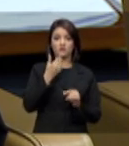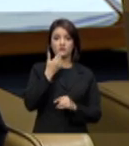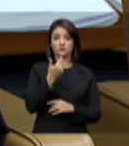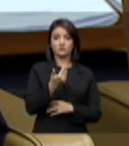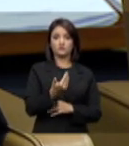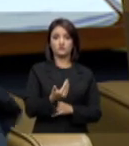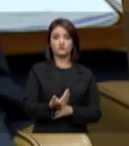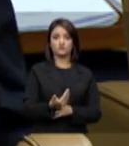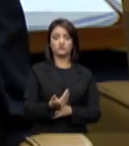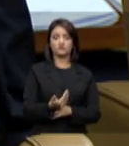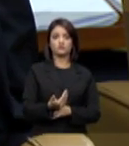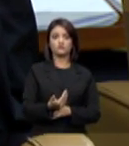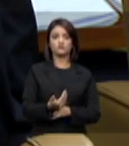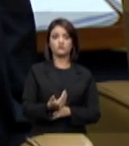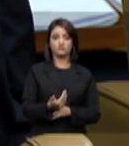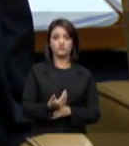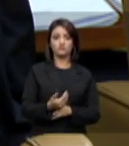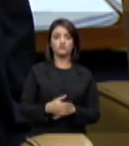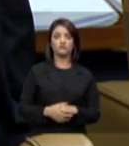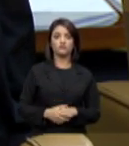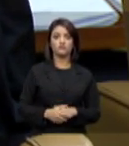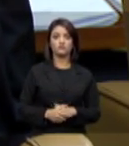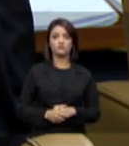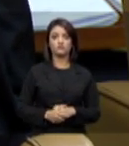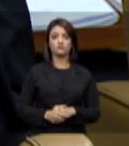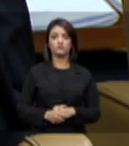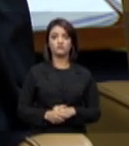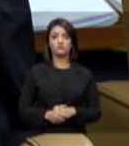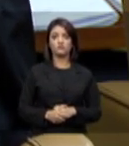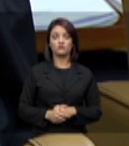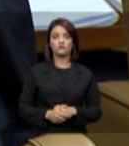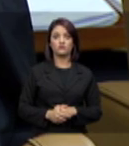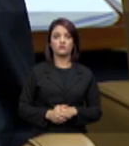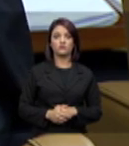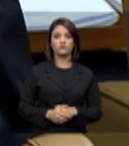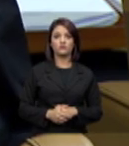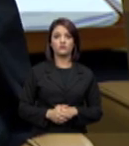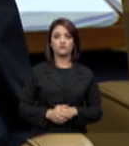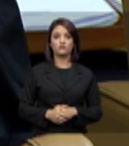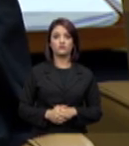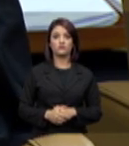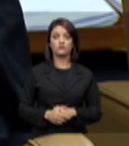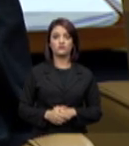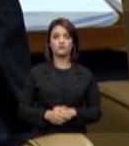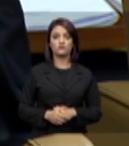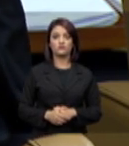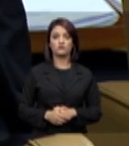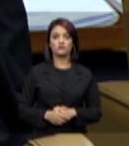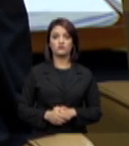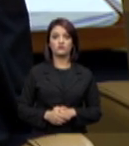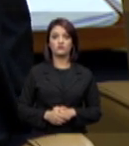e na ação ou seja se o terceiro pode